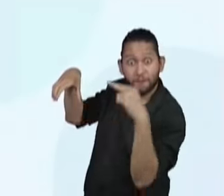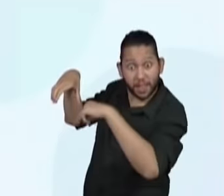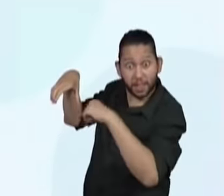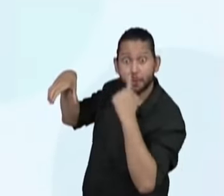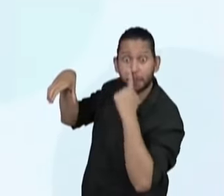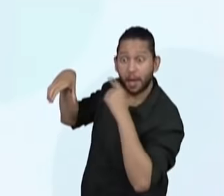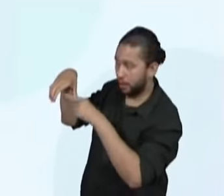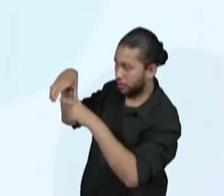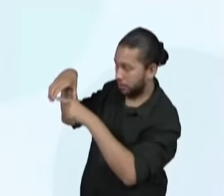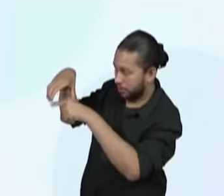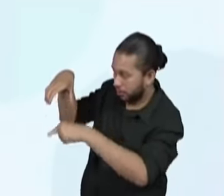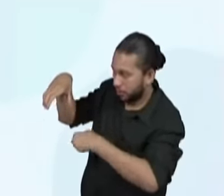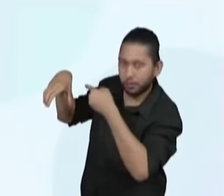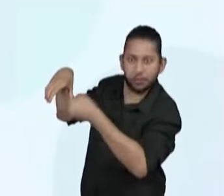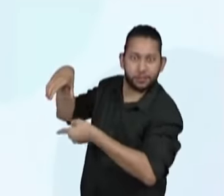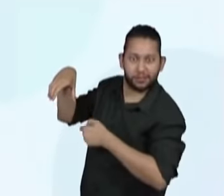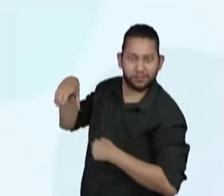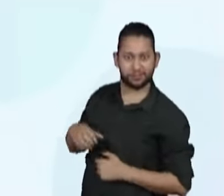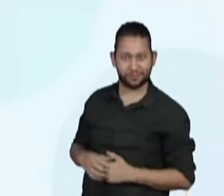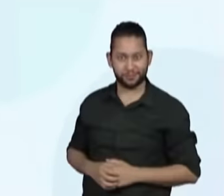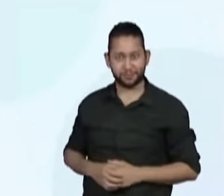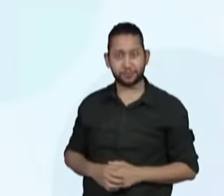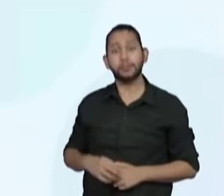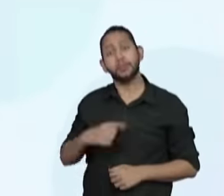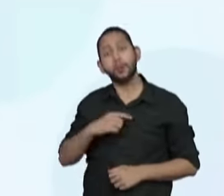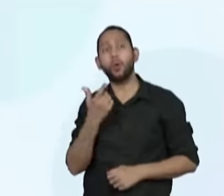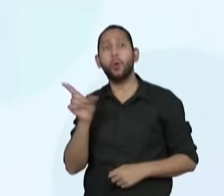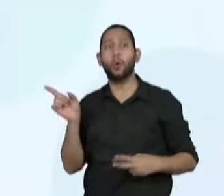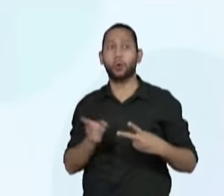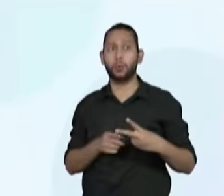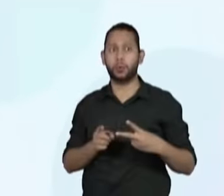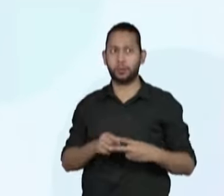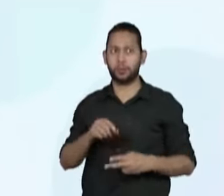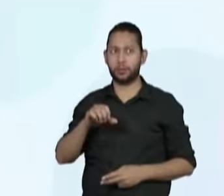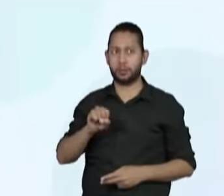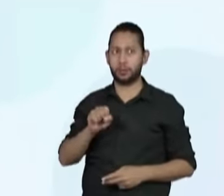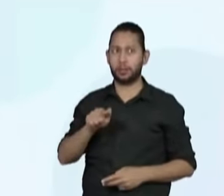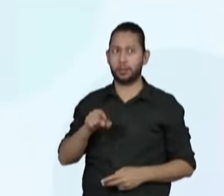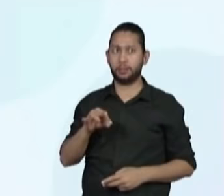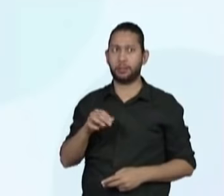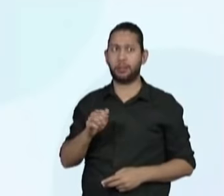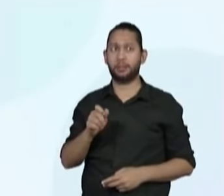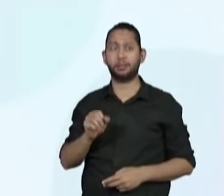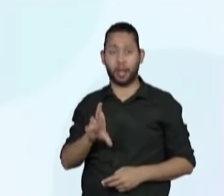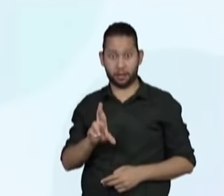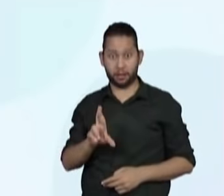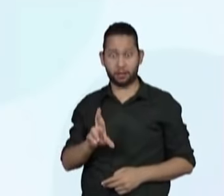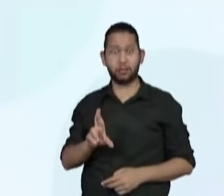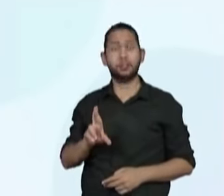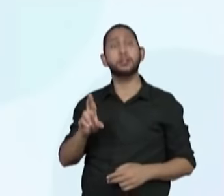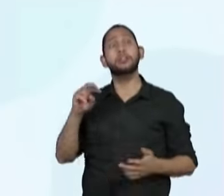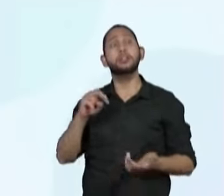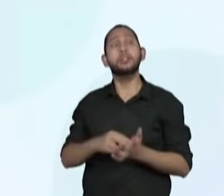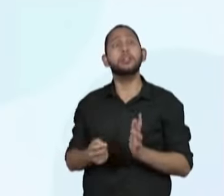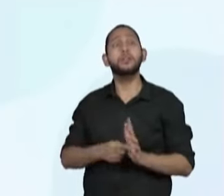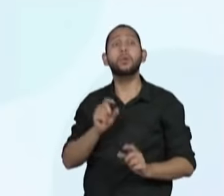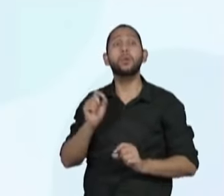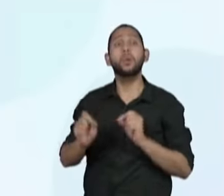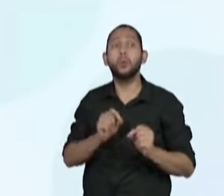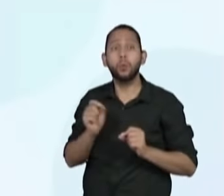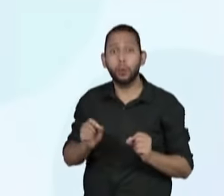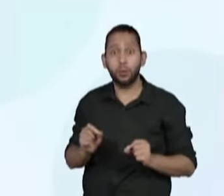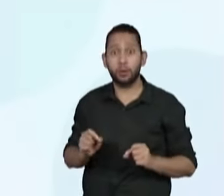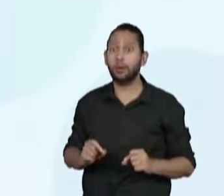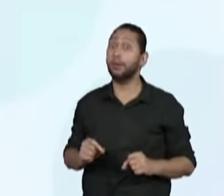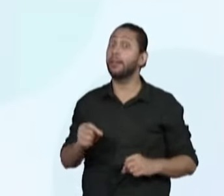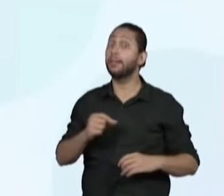apoiado sobre o círculo, tá? Então, gente, nós temos também os chamados arcos segmentares, que apresentam como características uma dimensão